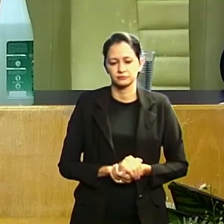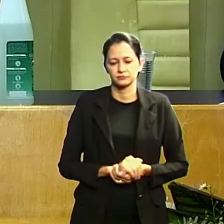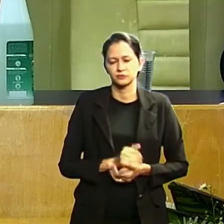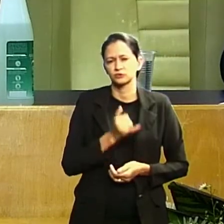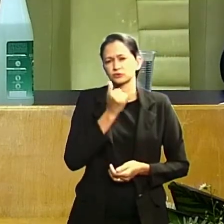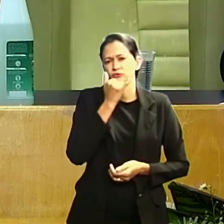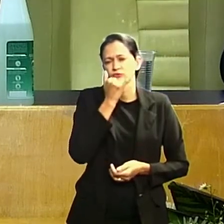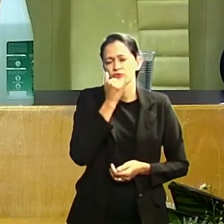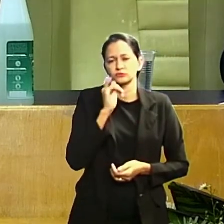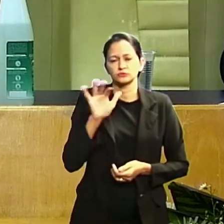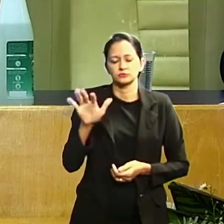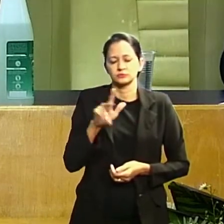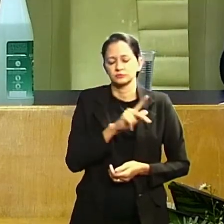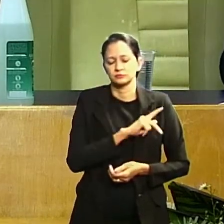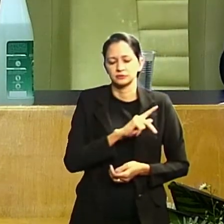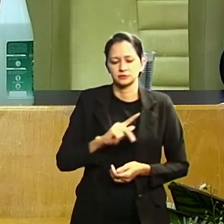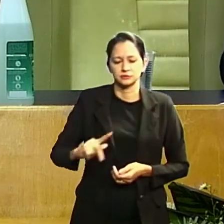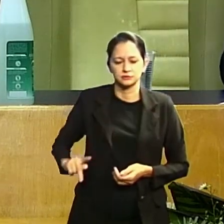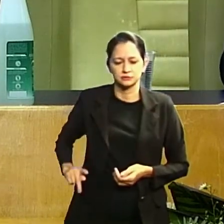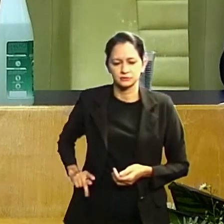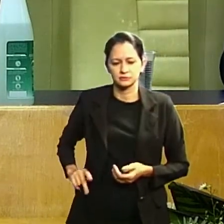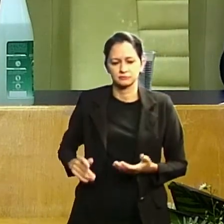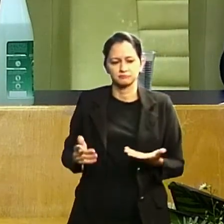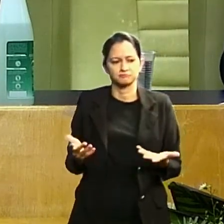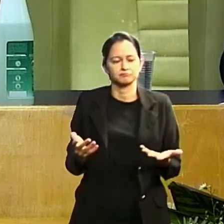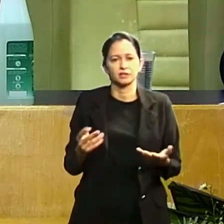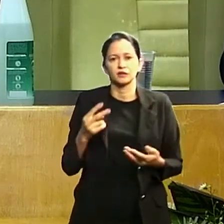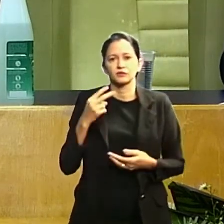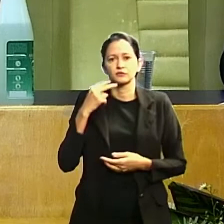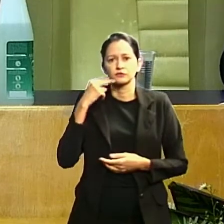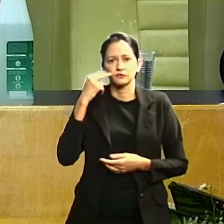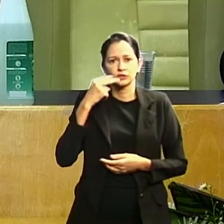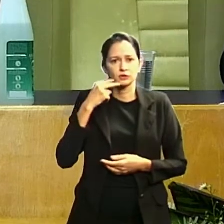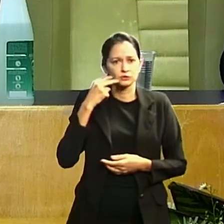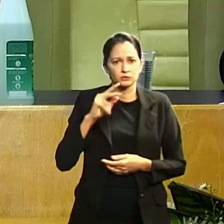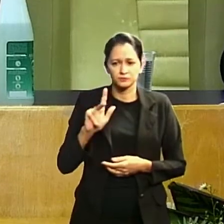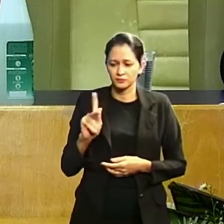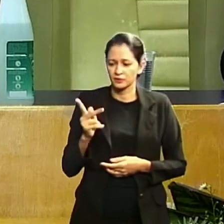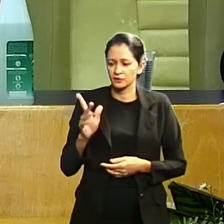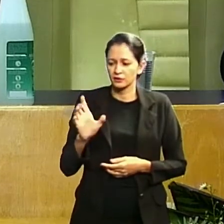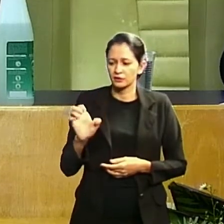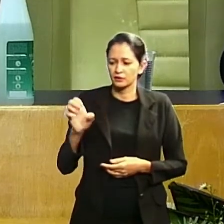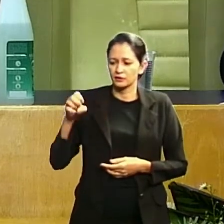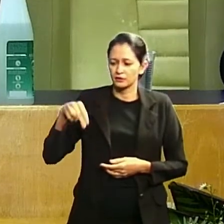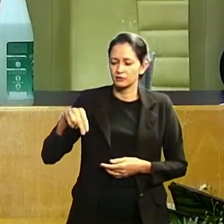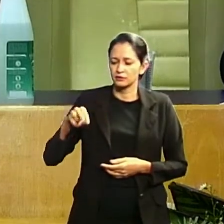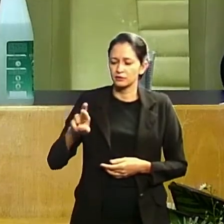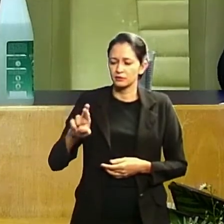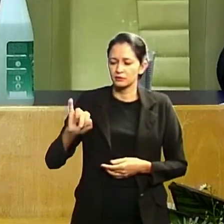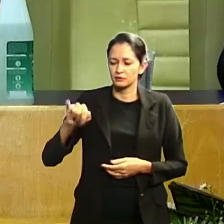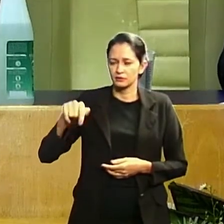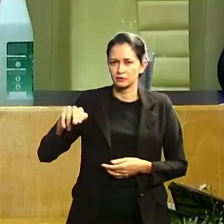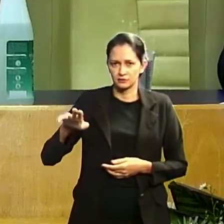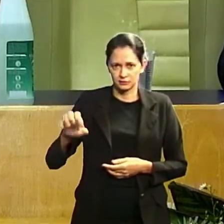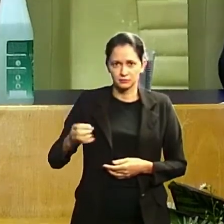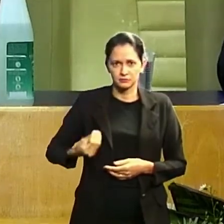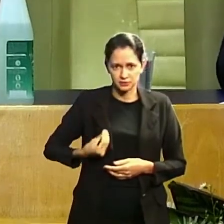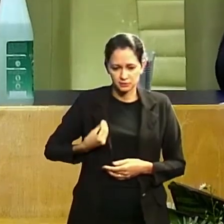desculpe, Vossa Excelência, mas o vereador Henrique Alves está presente? Não. Infelizmente, terá que